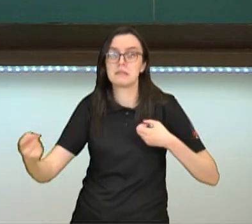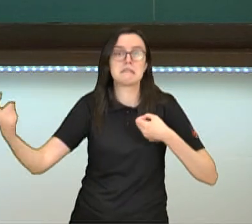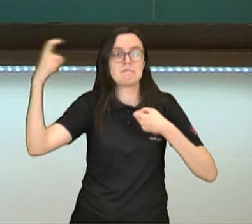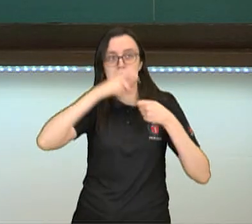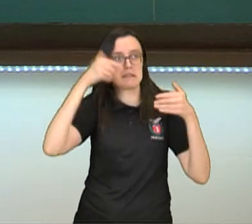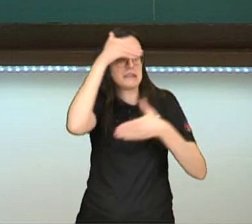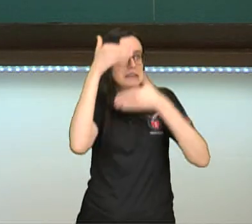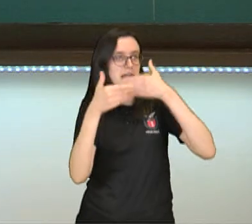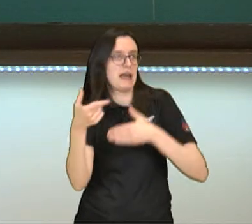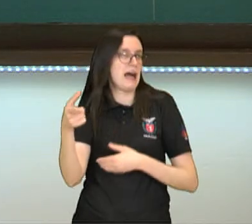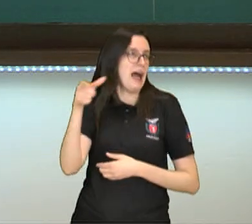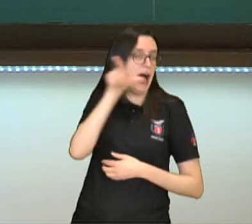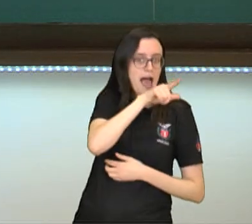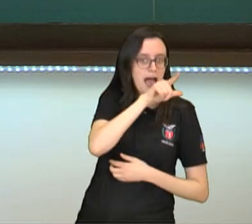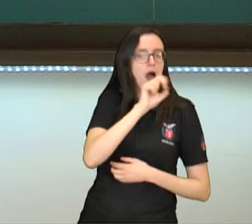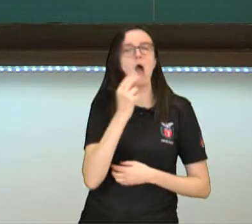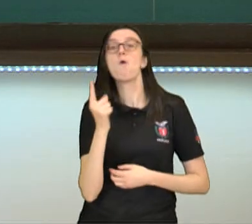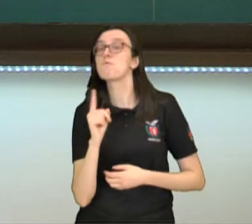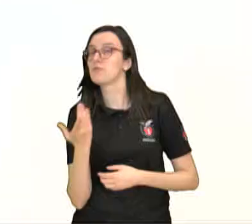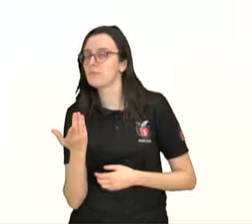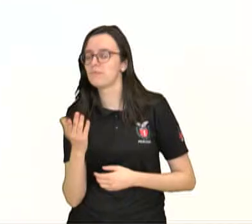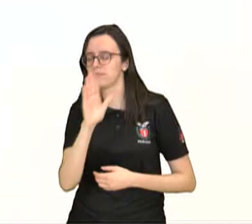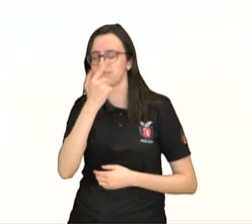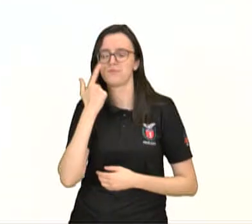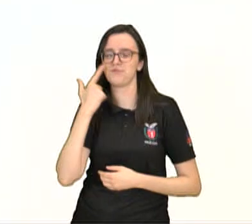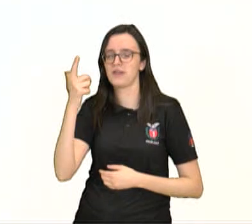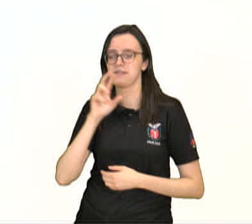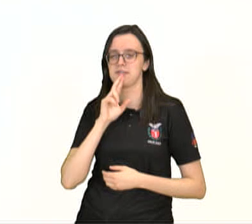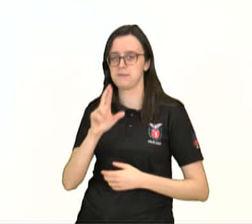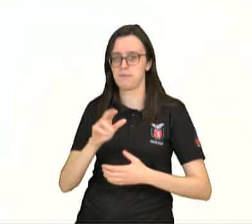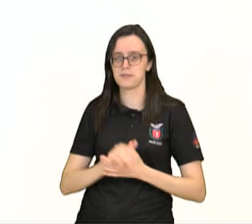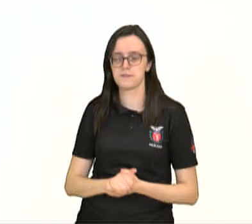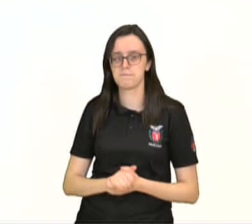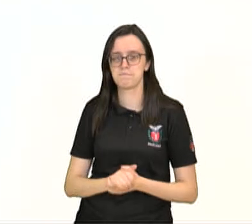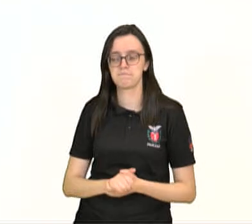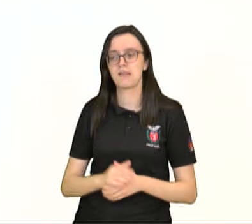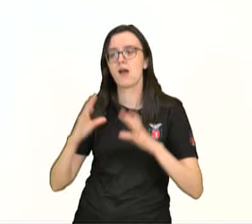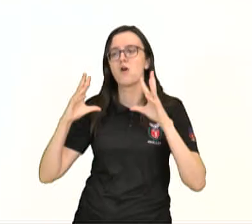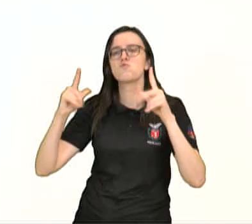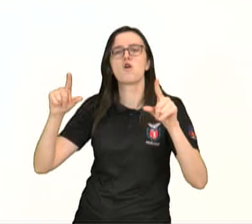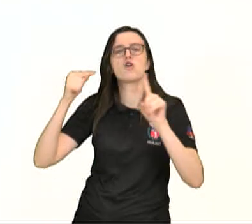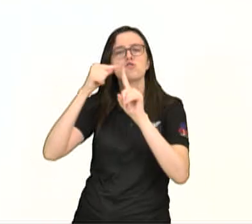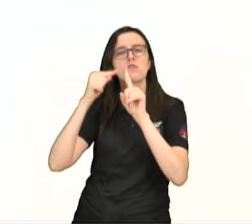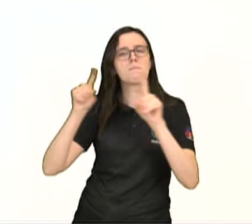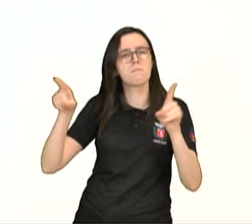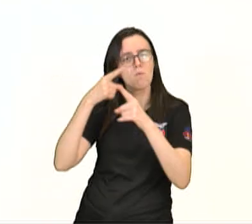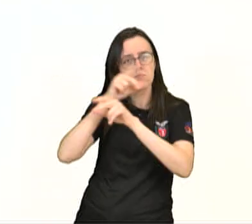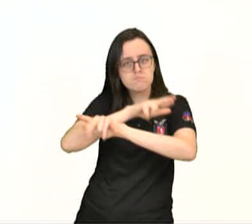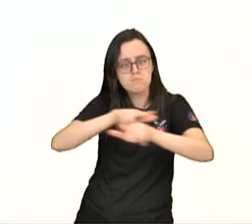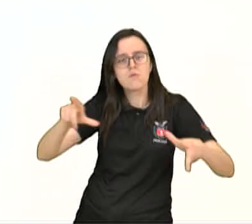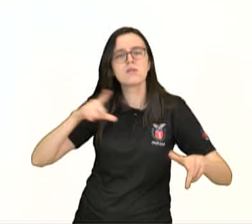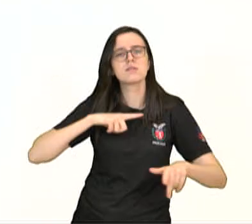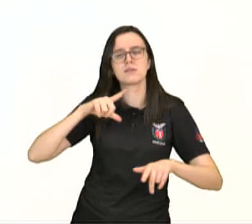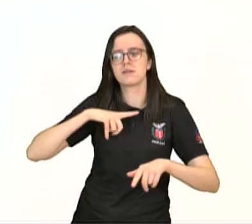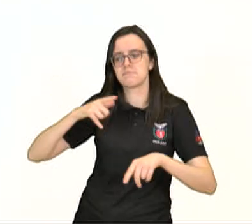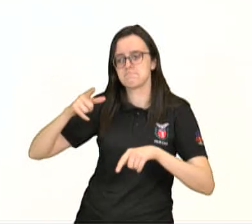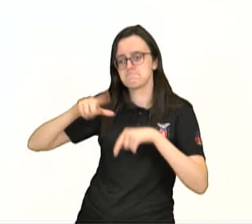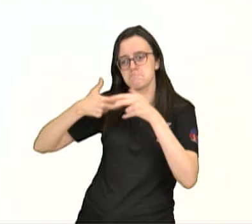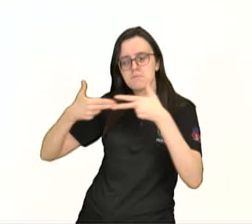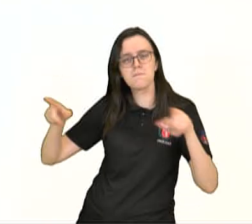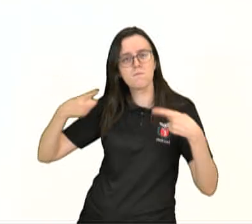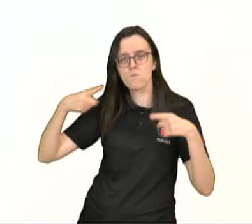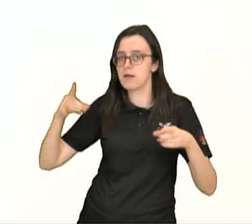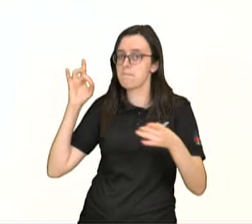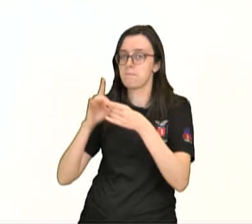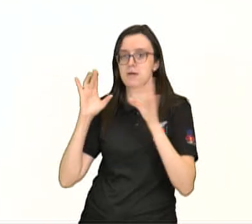nos slides? Me acompanha com a resposta. Então, todo gênero musical apresenta alguns instrumentos específicos,